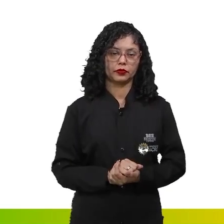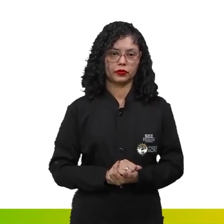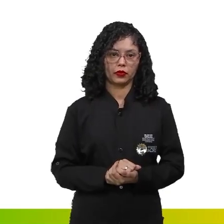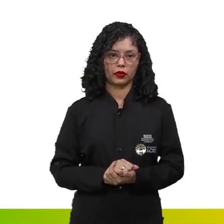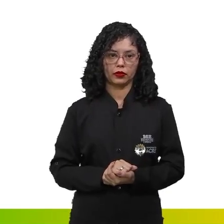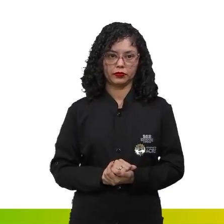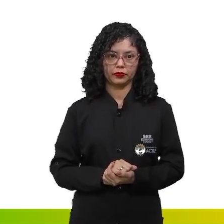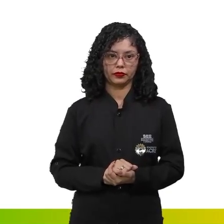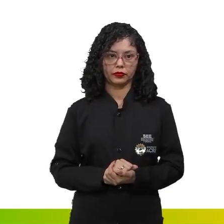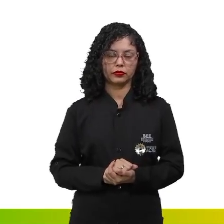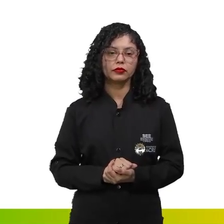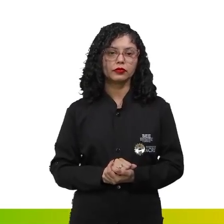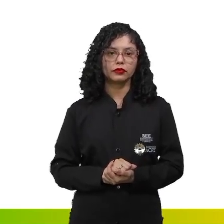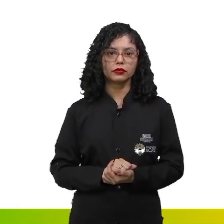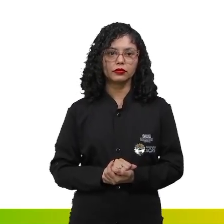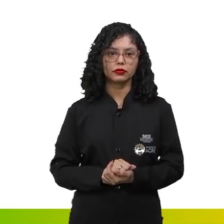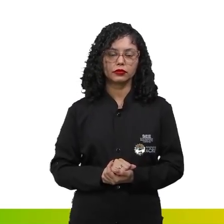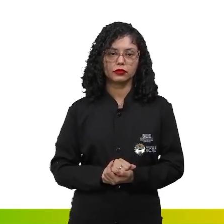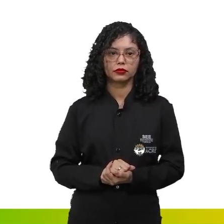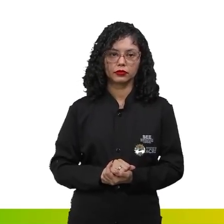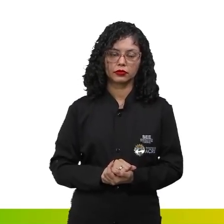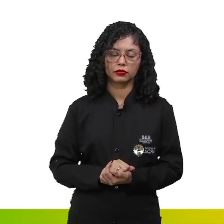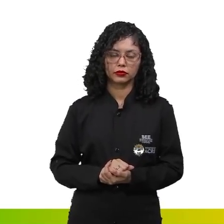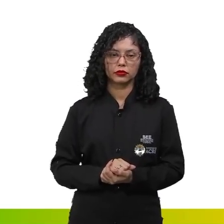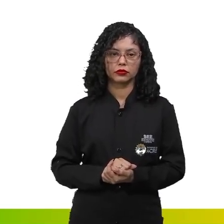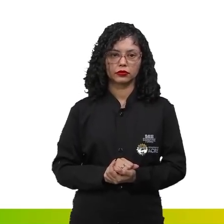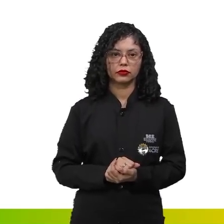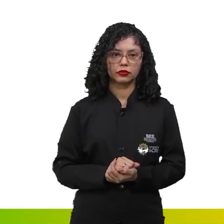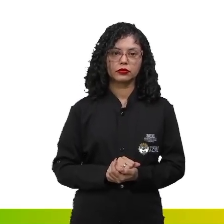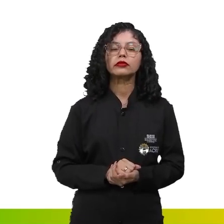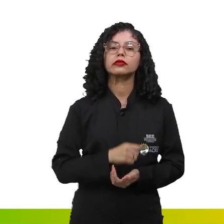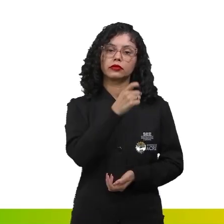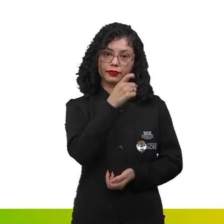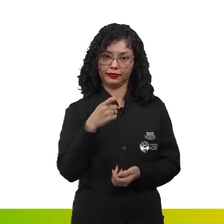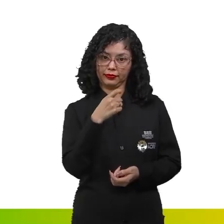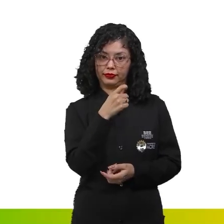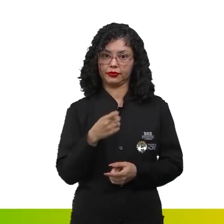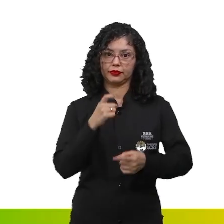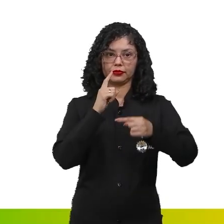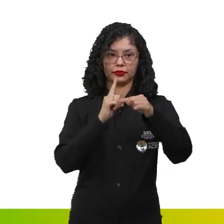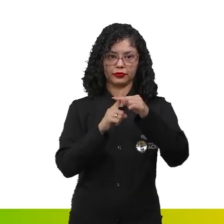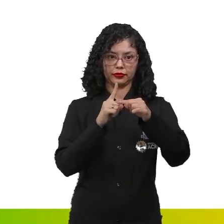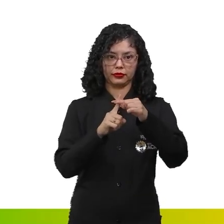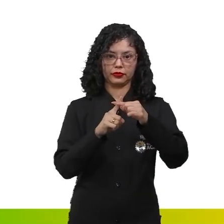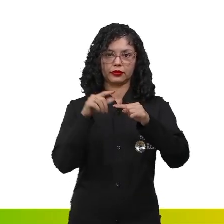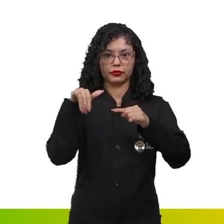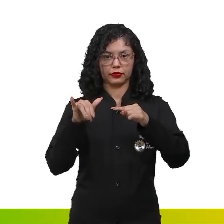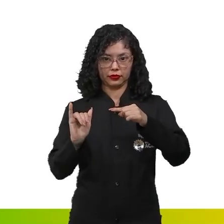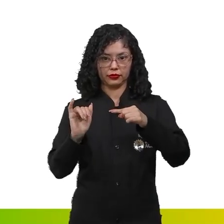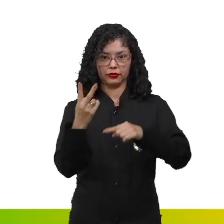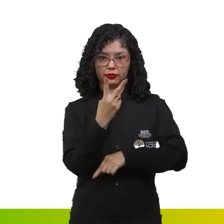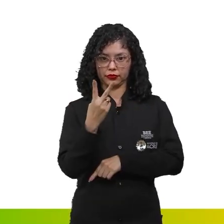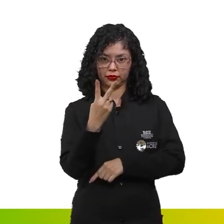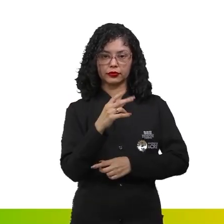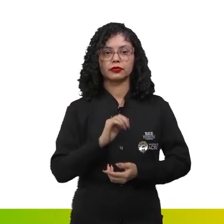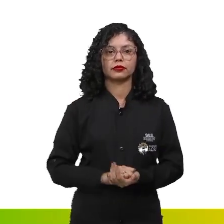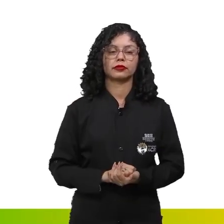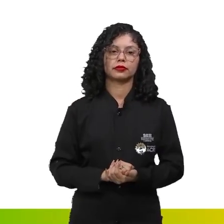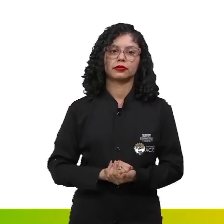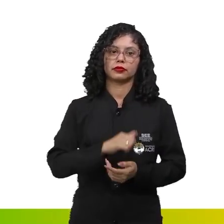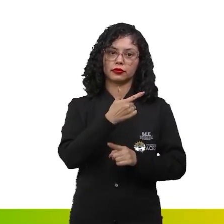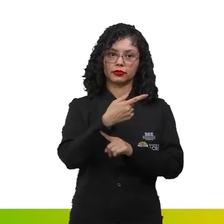sobre a área da outra casa, que é 160, que vai ser igual ao somatório x mais